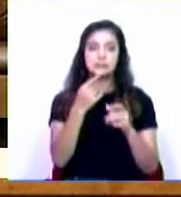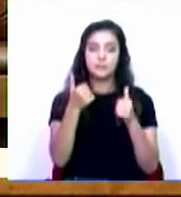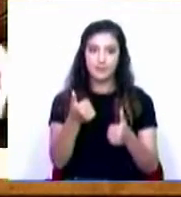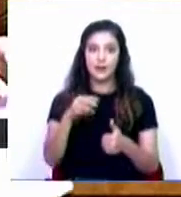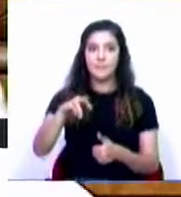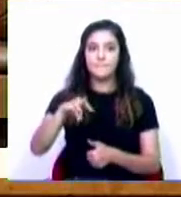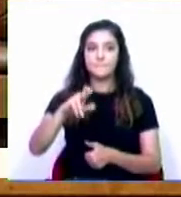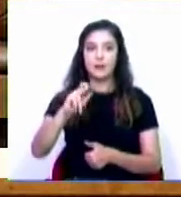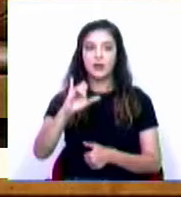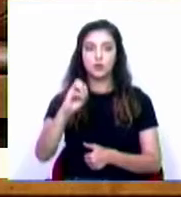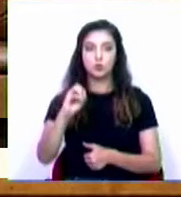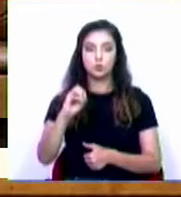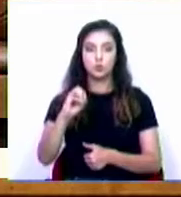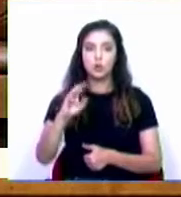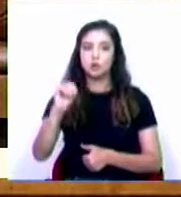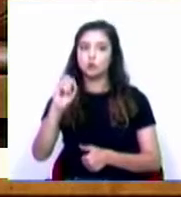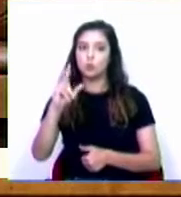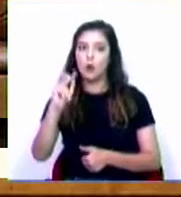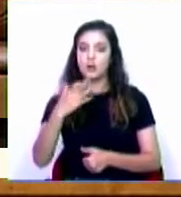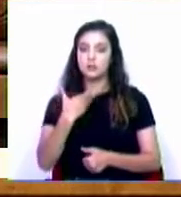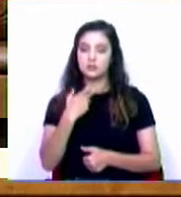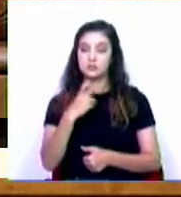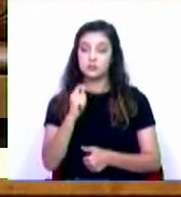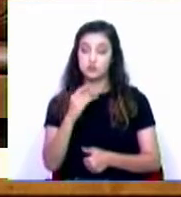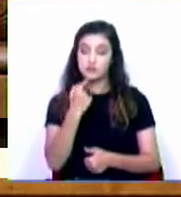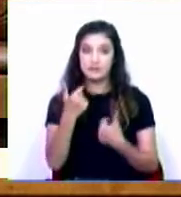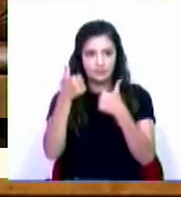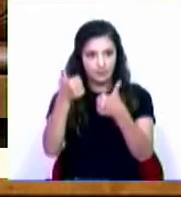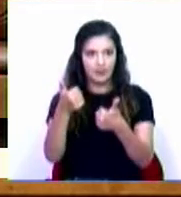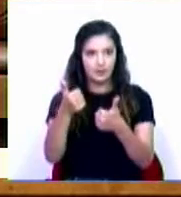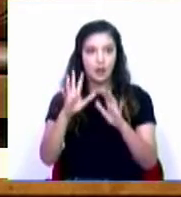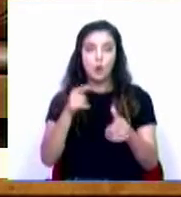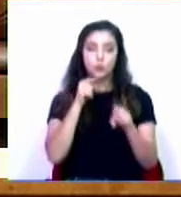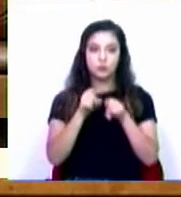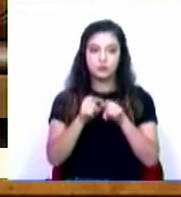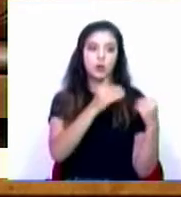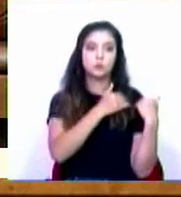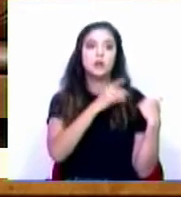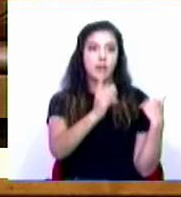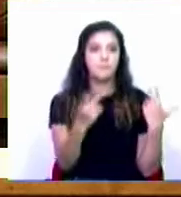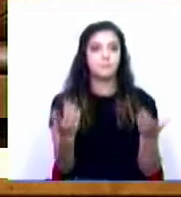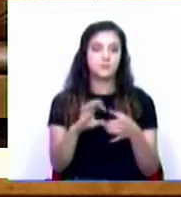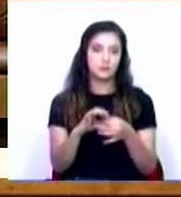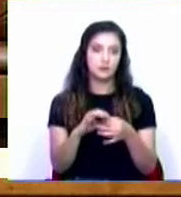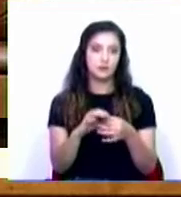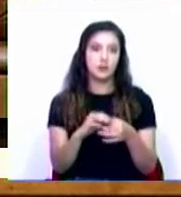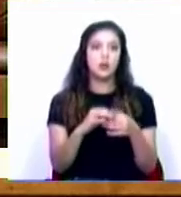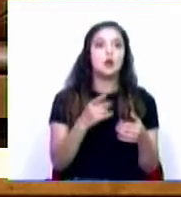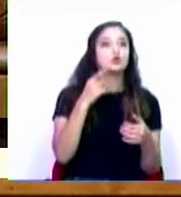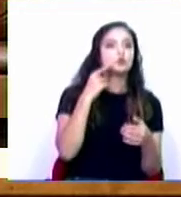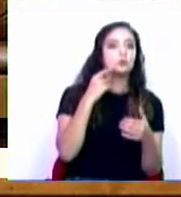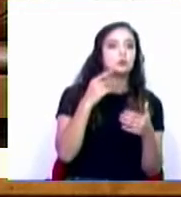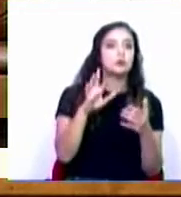assume-se, assumam as vossas responsabilidades. Porque também não faz sentido criticar o uso do investimento público à segunda, quarta, sexta e domingo e defender